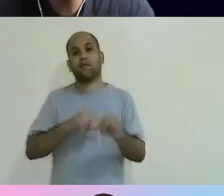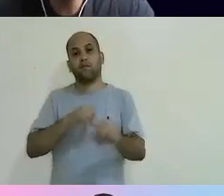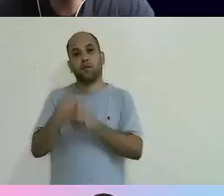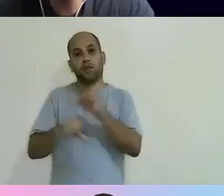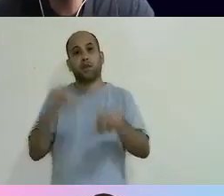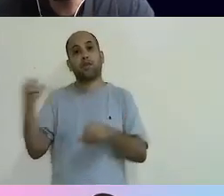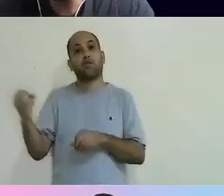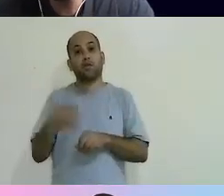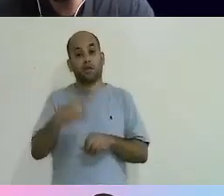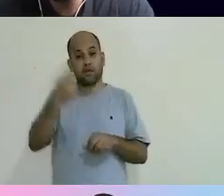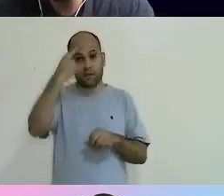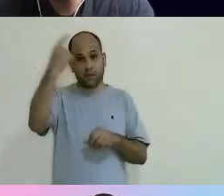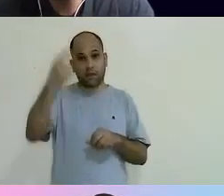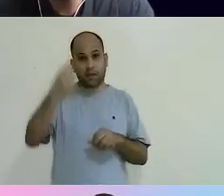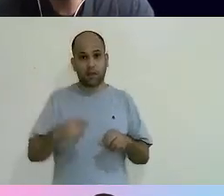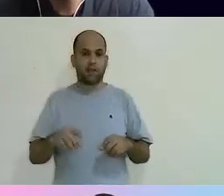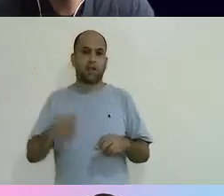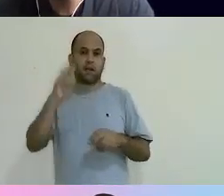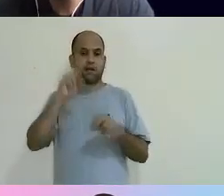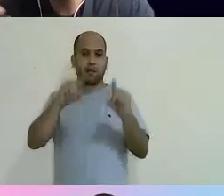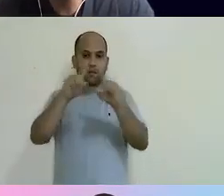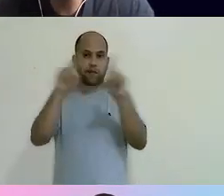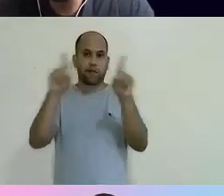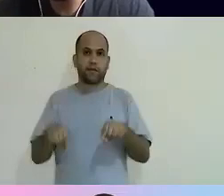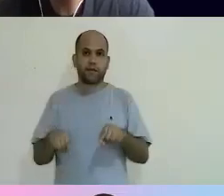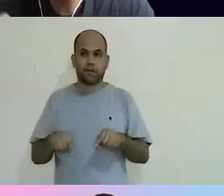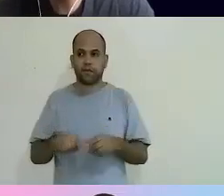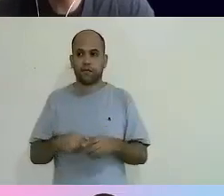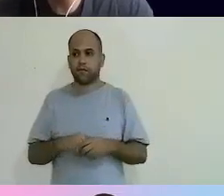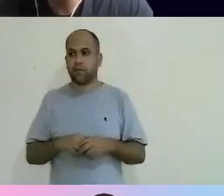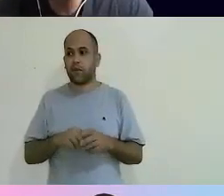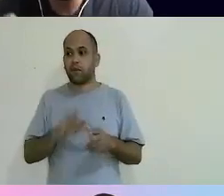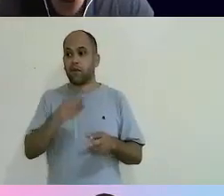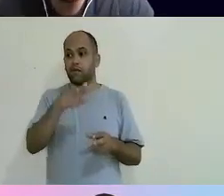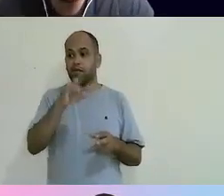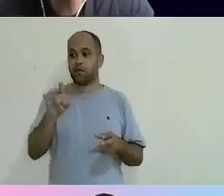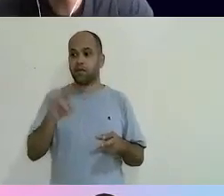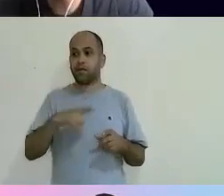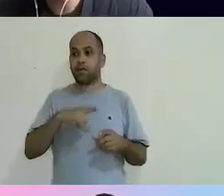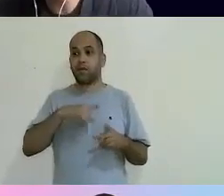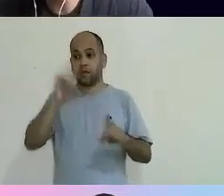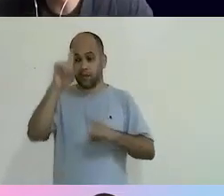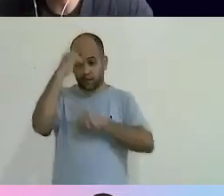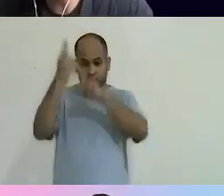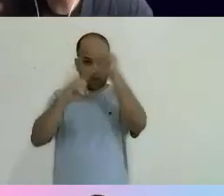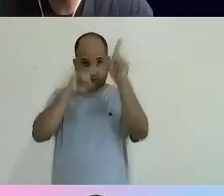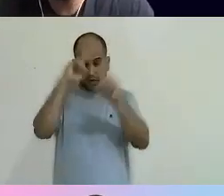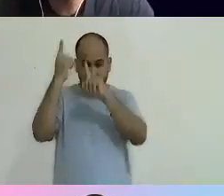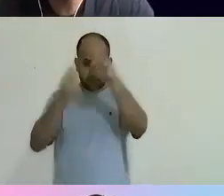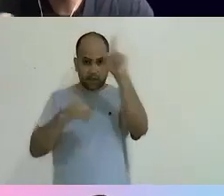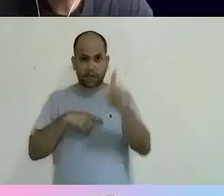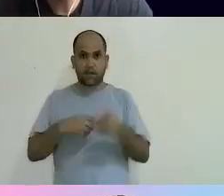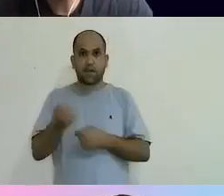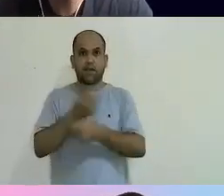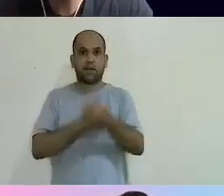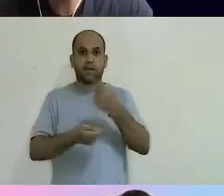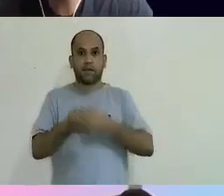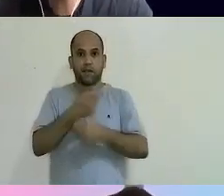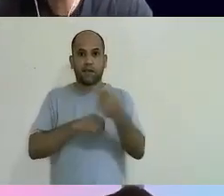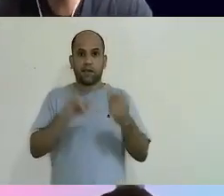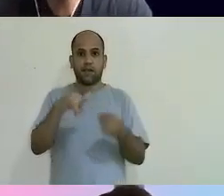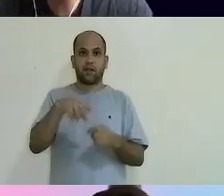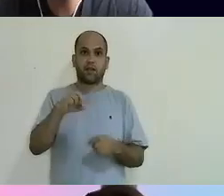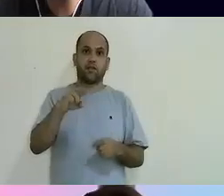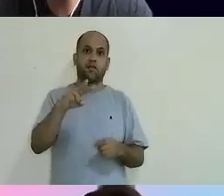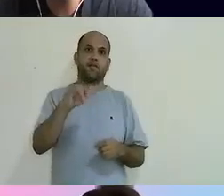olhar para aquela função e que assim a gente tenha a criatividade sendo gerada, a inovação sendo